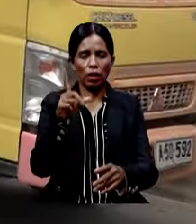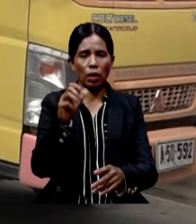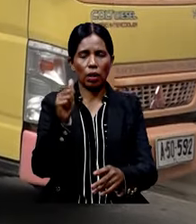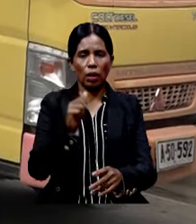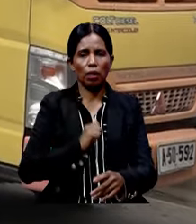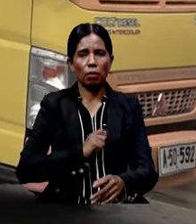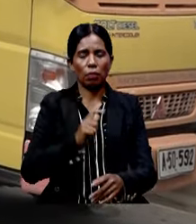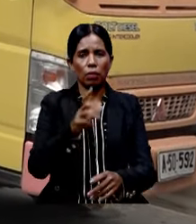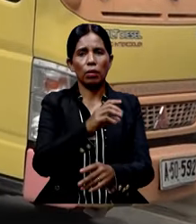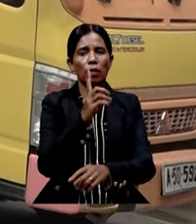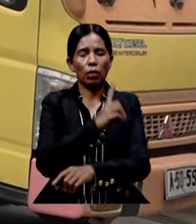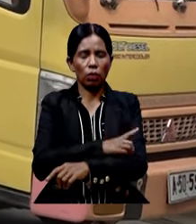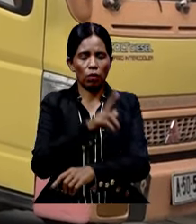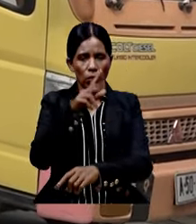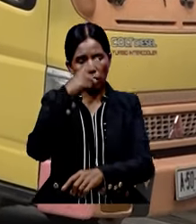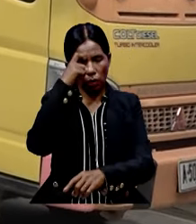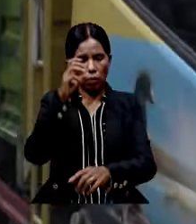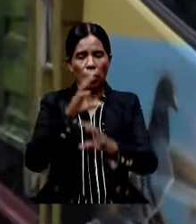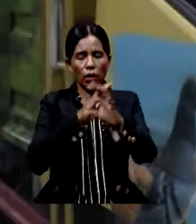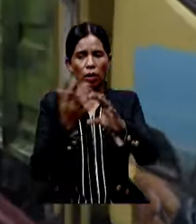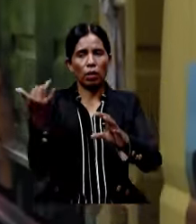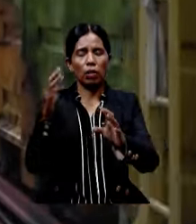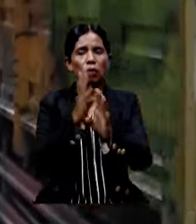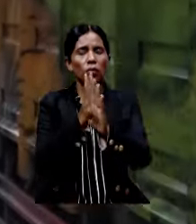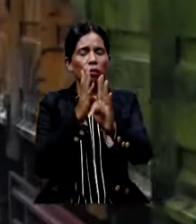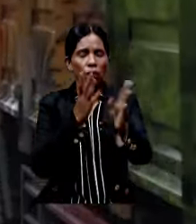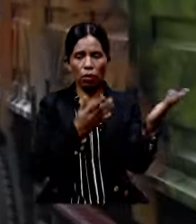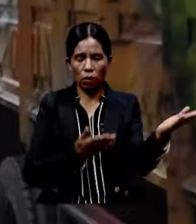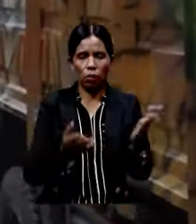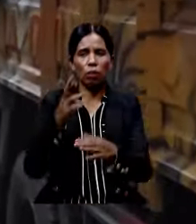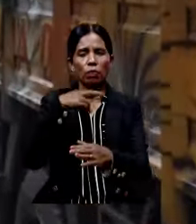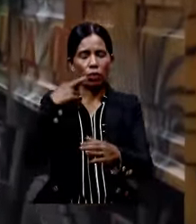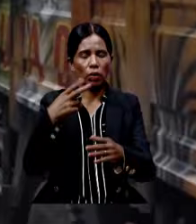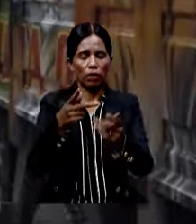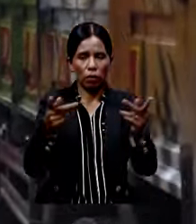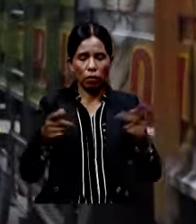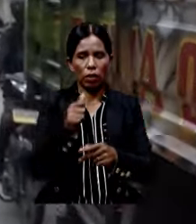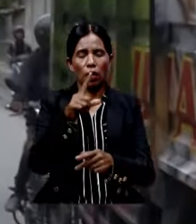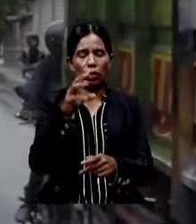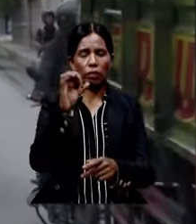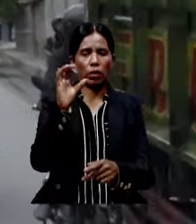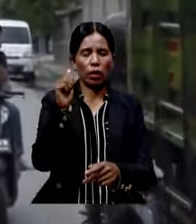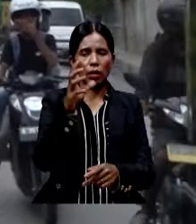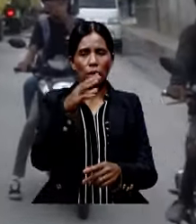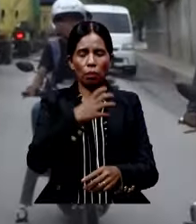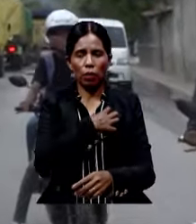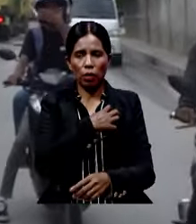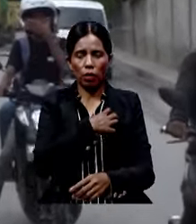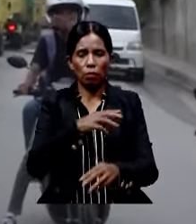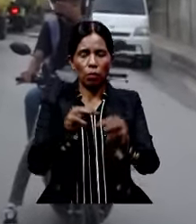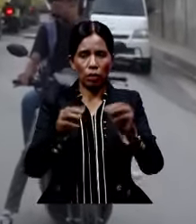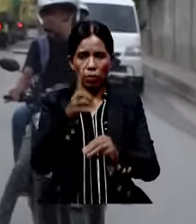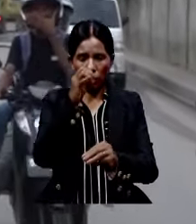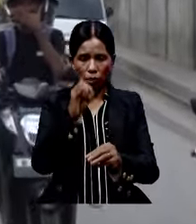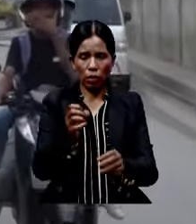Aimutin durante lorontolune tambah kamioneta sira forma horitula fos i armazen alfa dili mebe polisi transitu munisipi dili